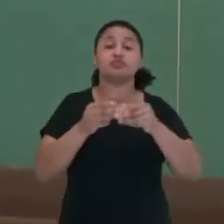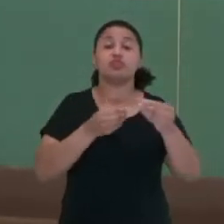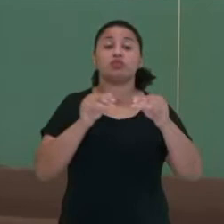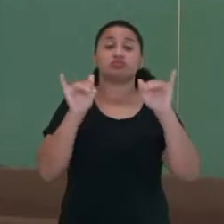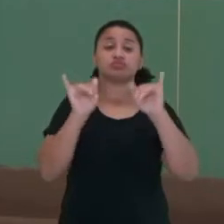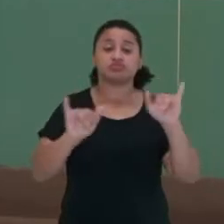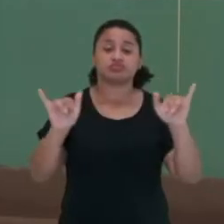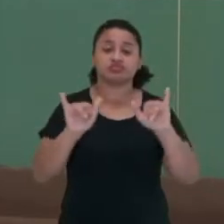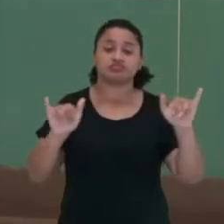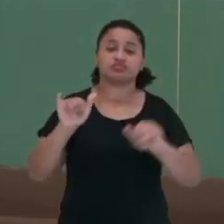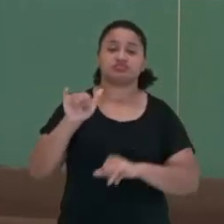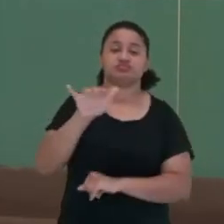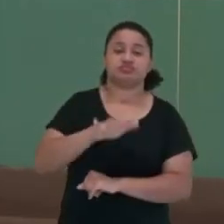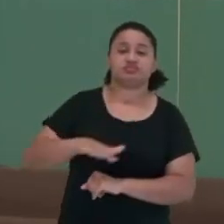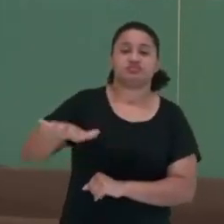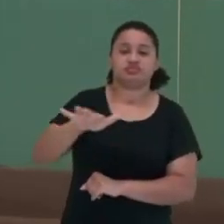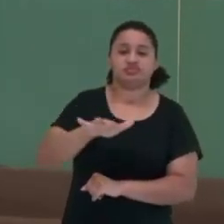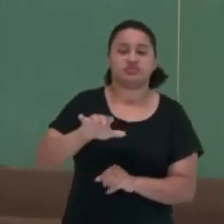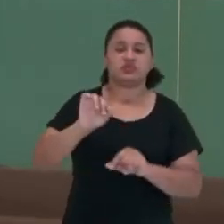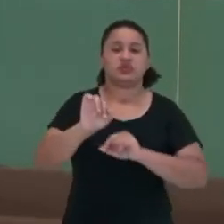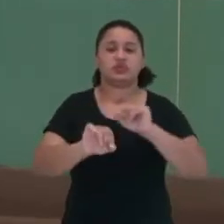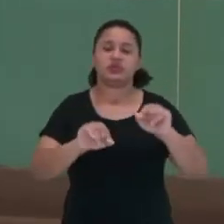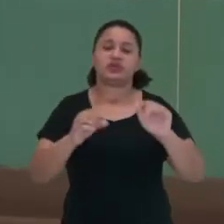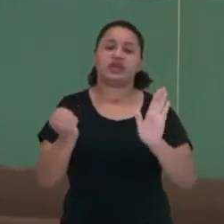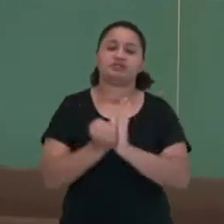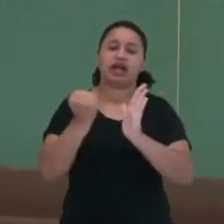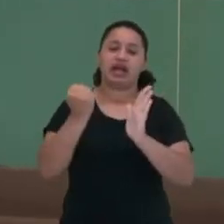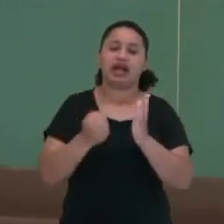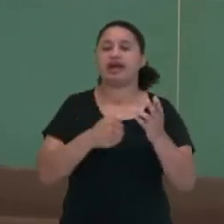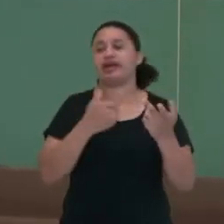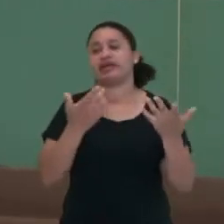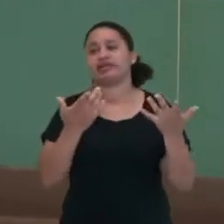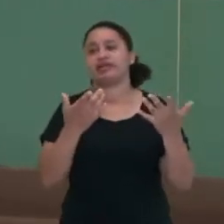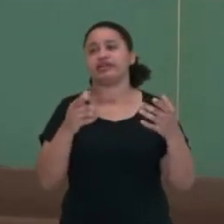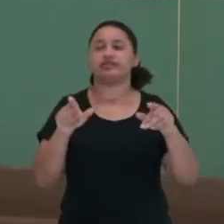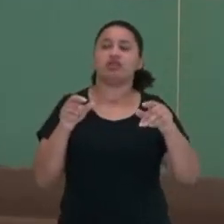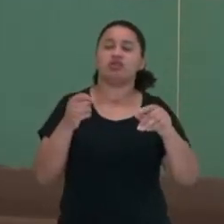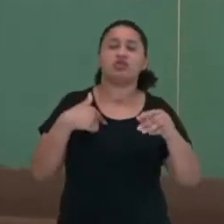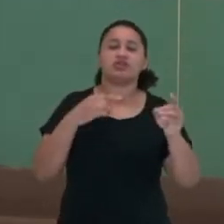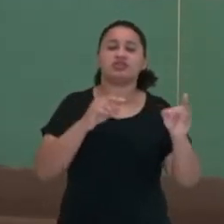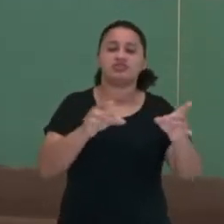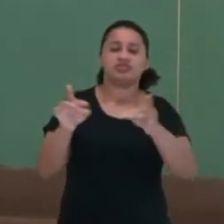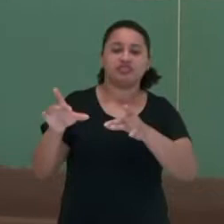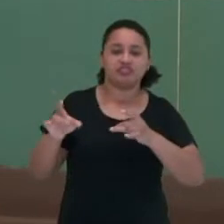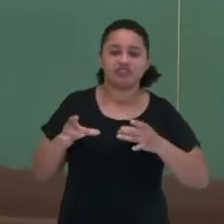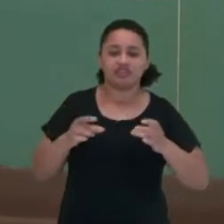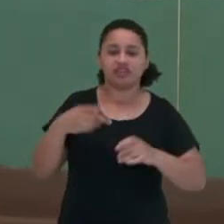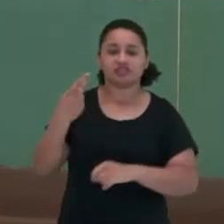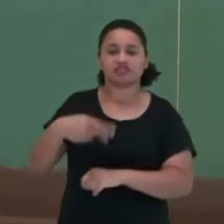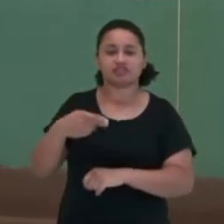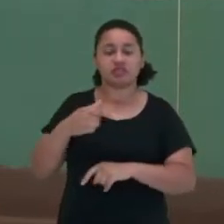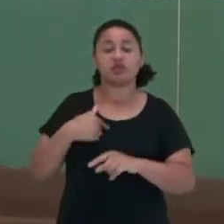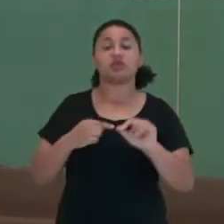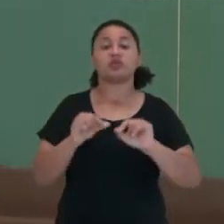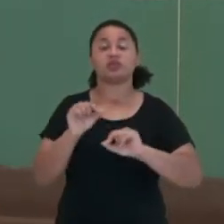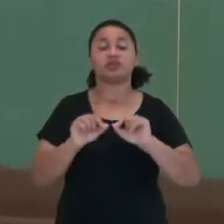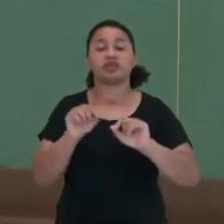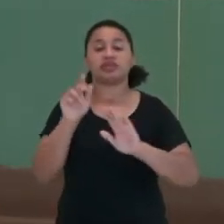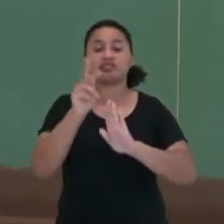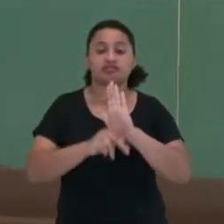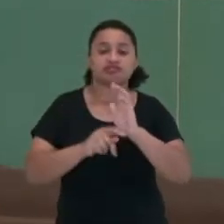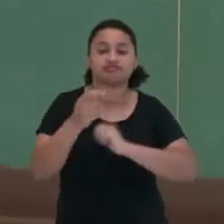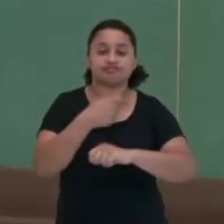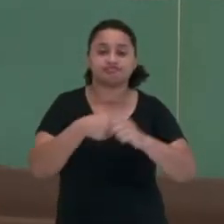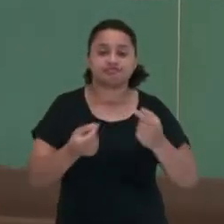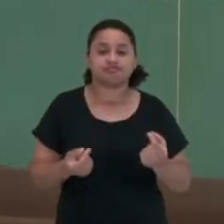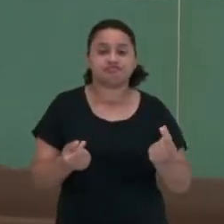aquela região a sua marca, divulgar suas vendas, qual vai ser o plano financeiro